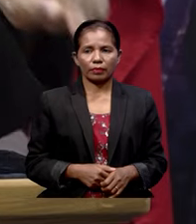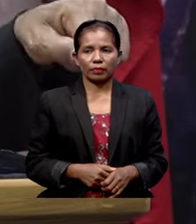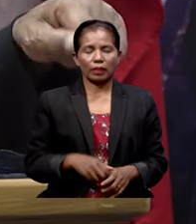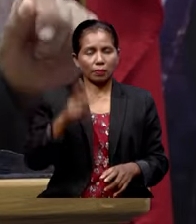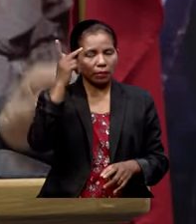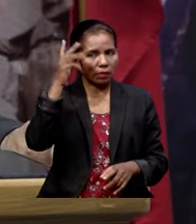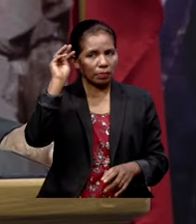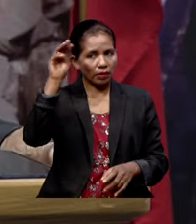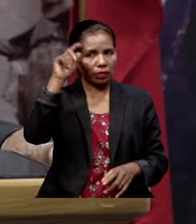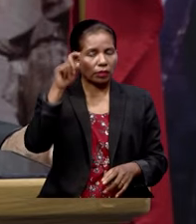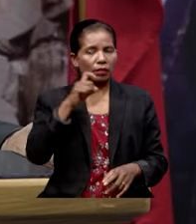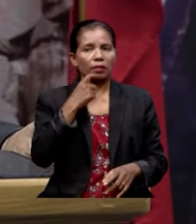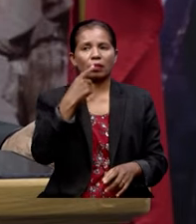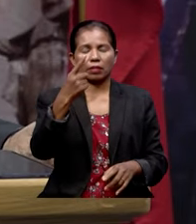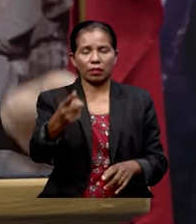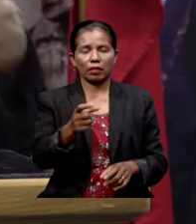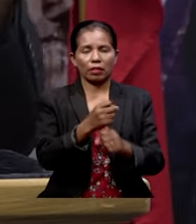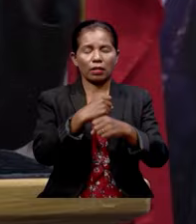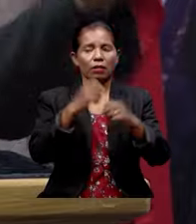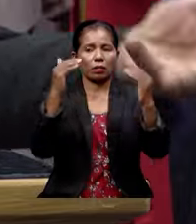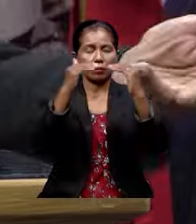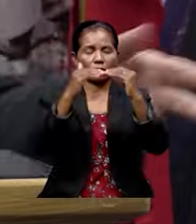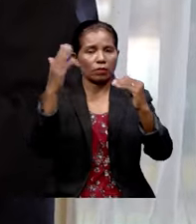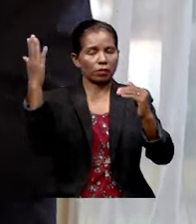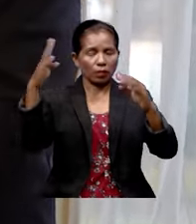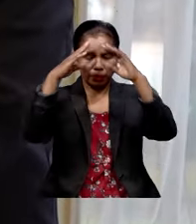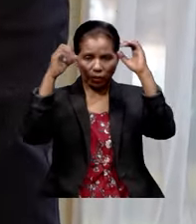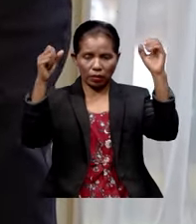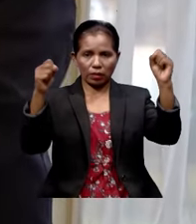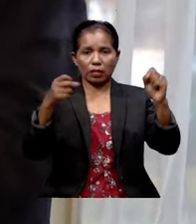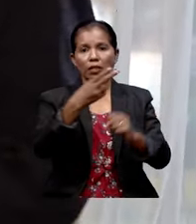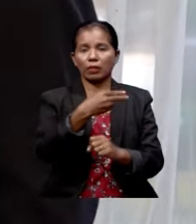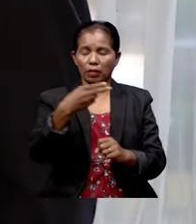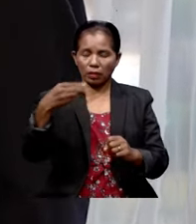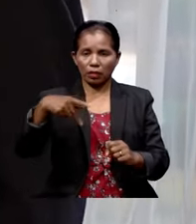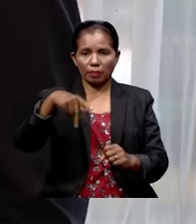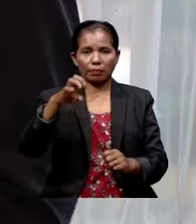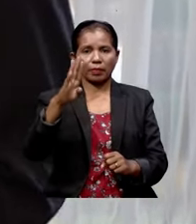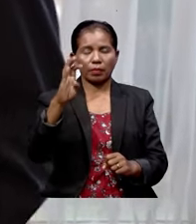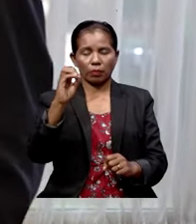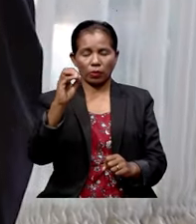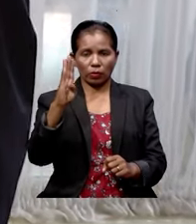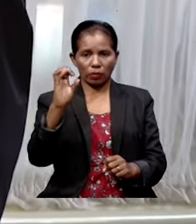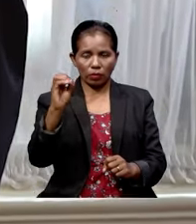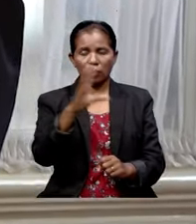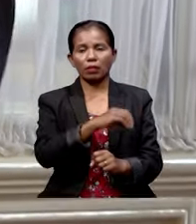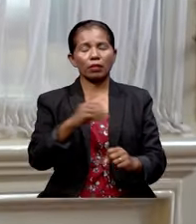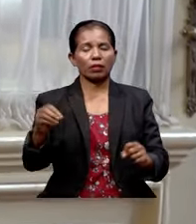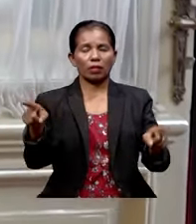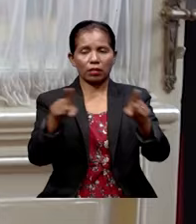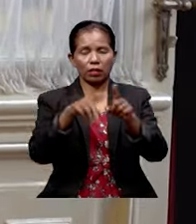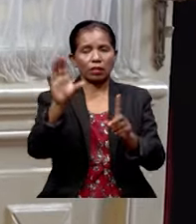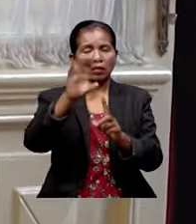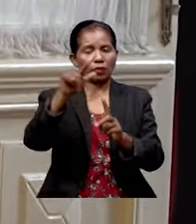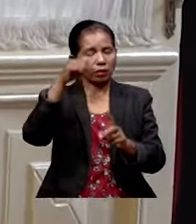Primeiro-ministro Kairala Sanana Gusmão Hateten, durante o encontro bilateral com o presidente da República Indonésia, Prabowo Subianto, chefe de governo Mos, atou pedido com o presidente